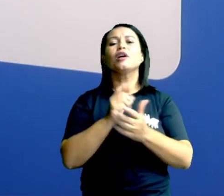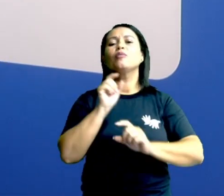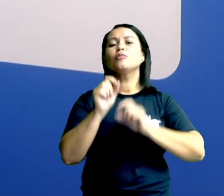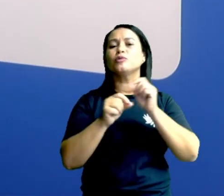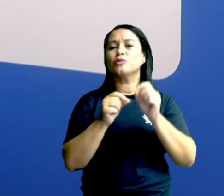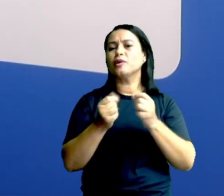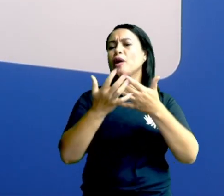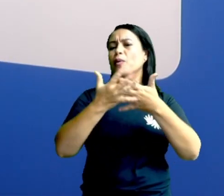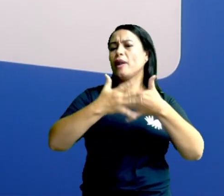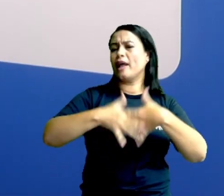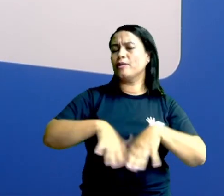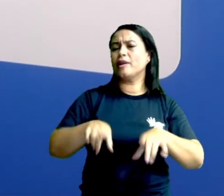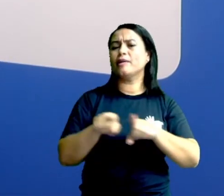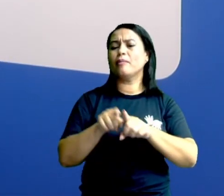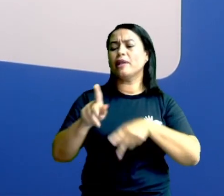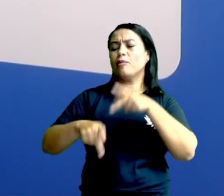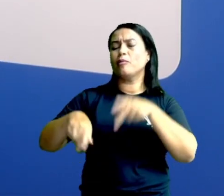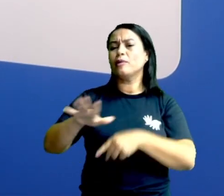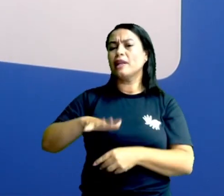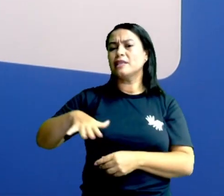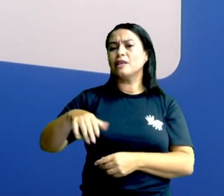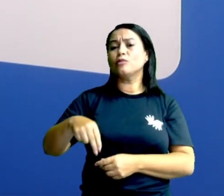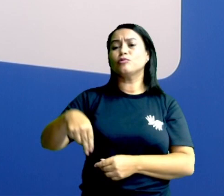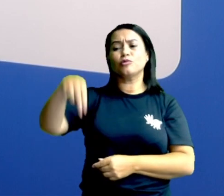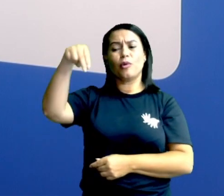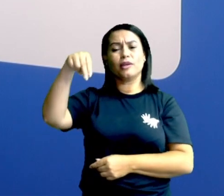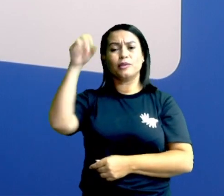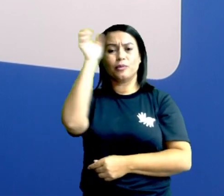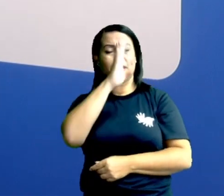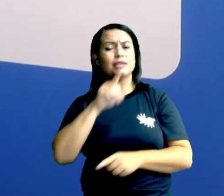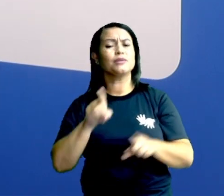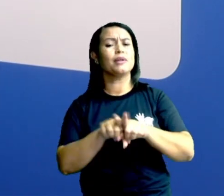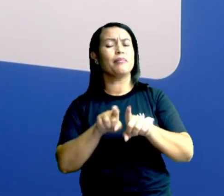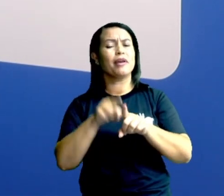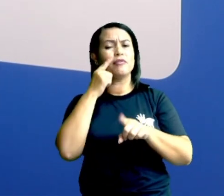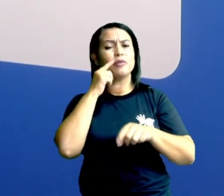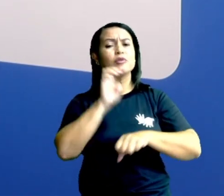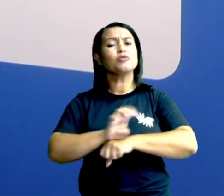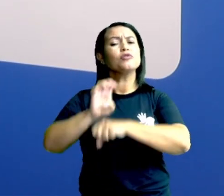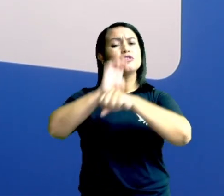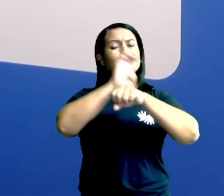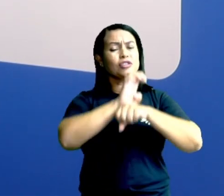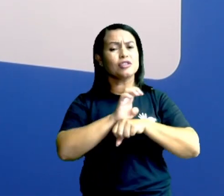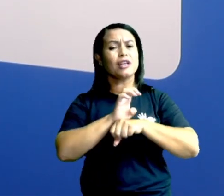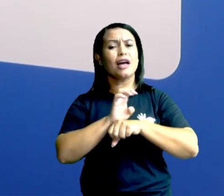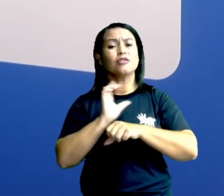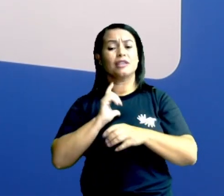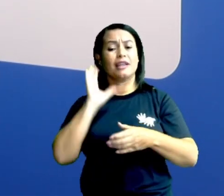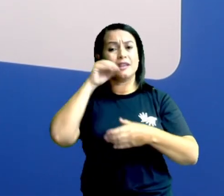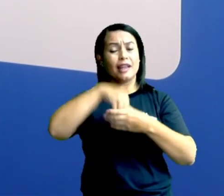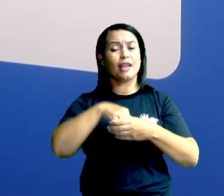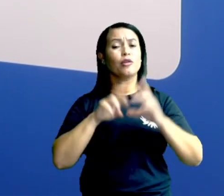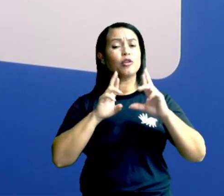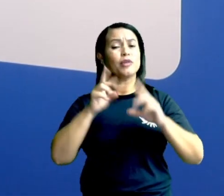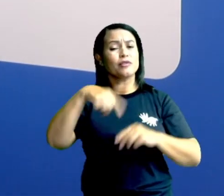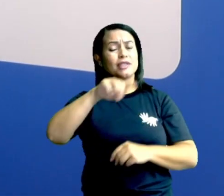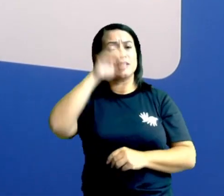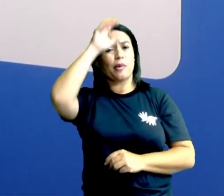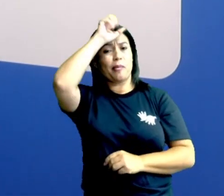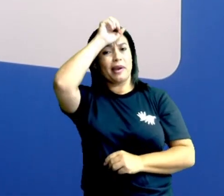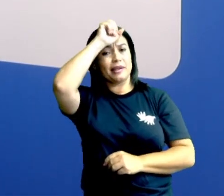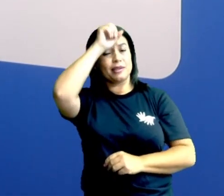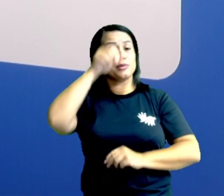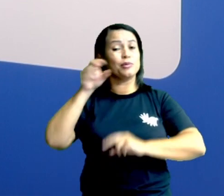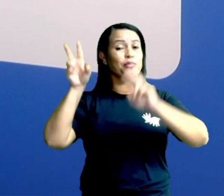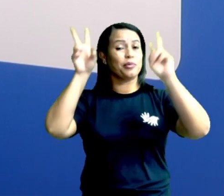aspectos do quadro natural e da população da região norte do Brasil vimos os estados que fazem parte dessa região espero que vocês tenham aprendido